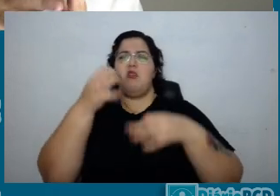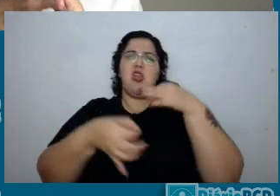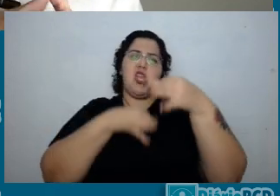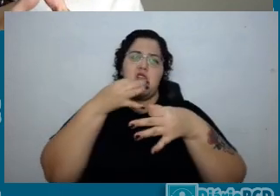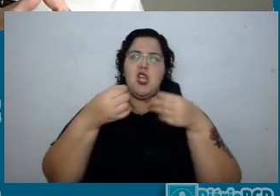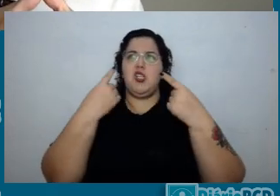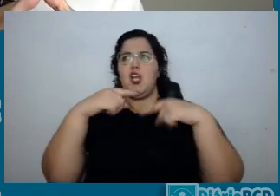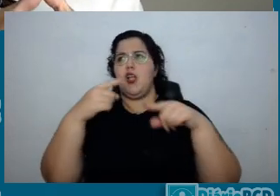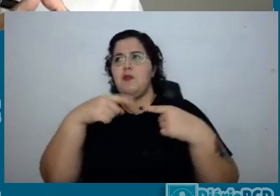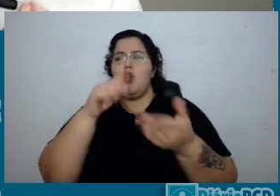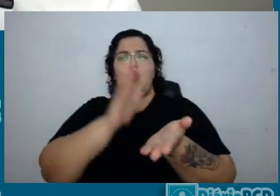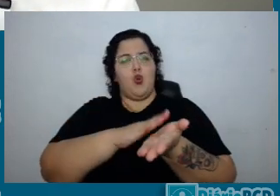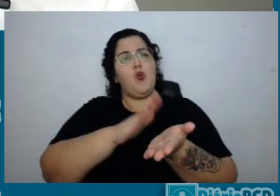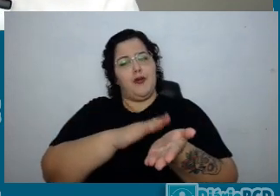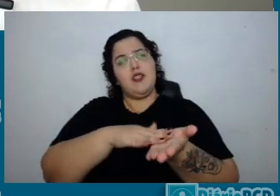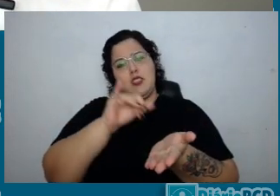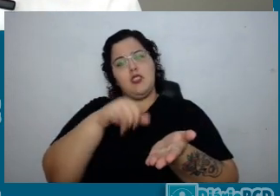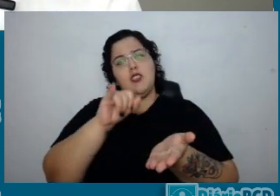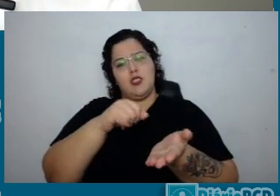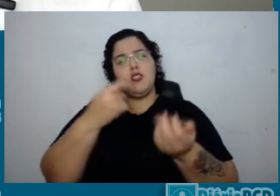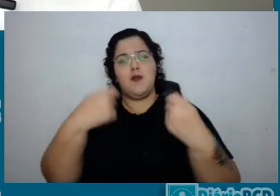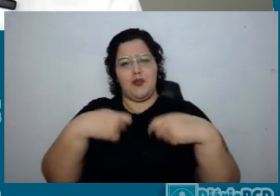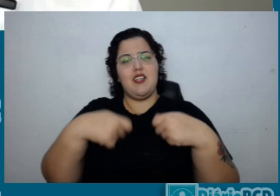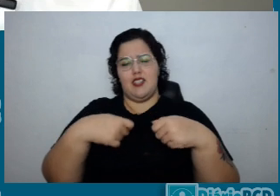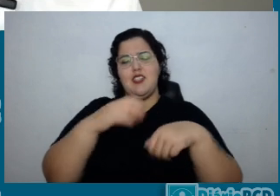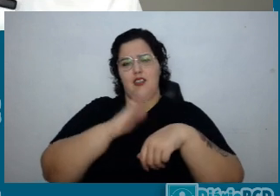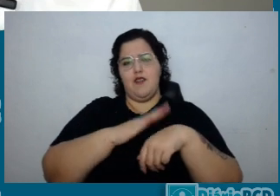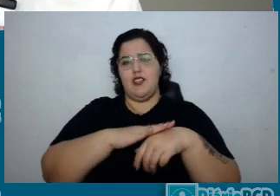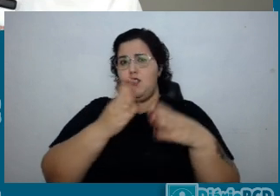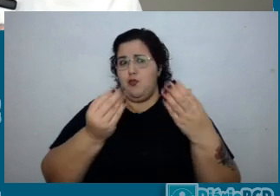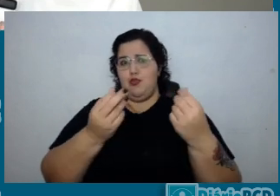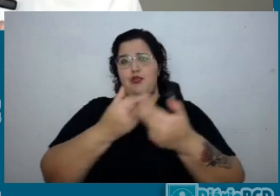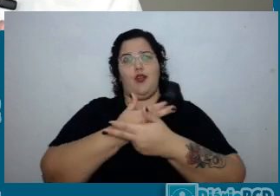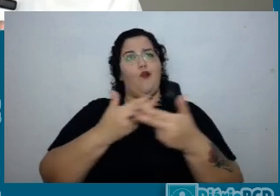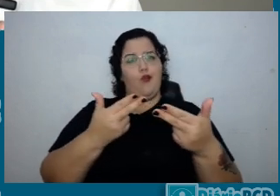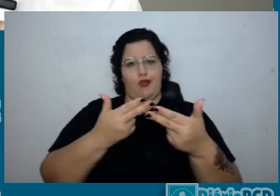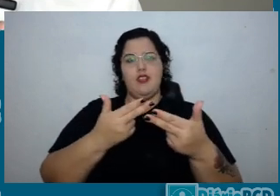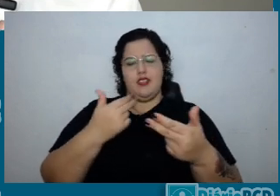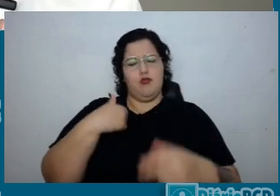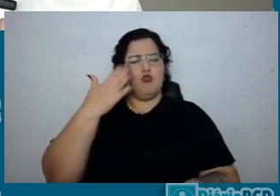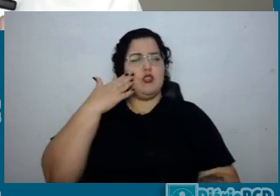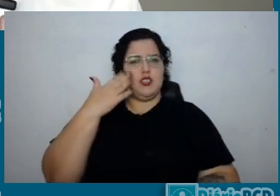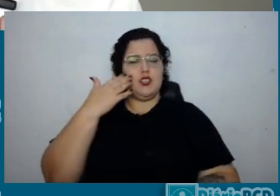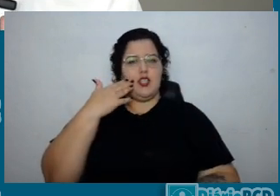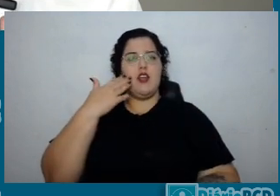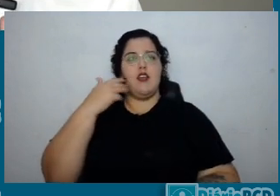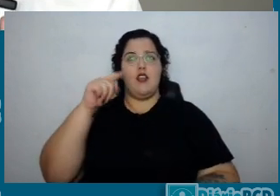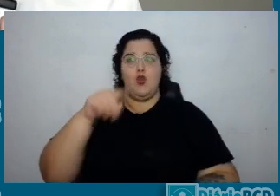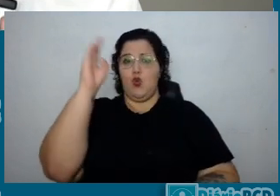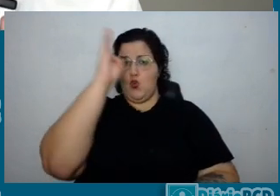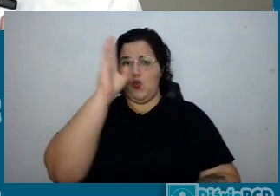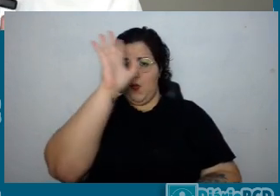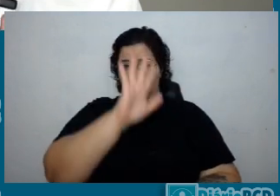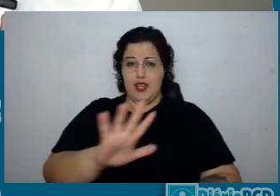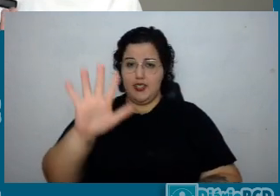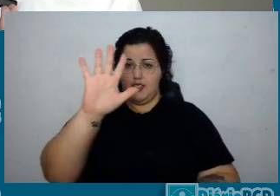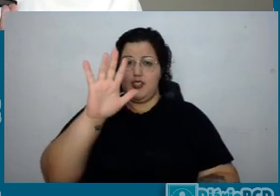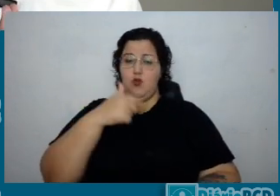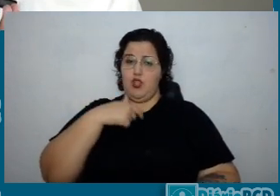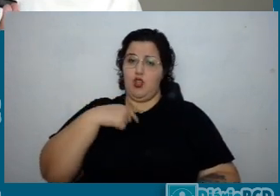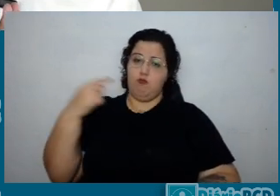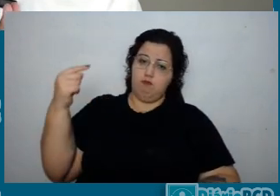me incomodo com a cobrança, porque eu acho que a gente tem, sim, muito o que fazer. E enquanto o Estado brasileiro, né, ocupando esse espaço que